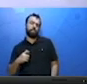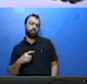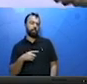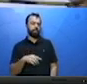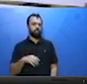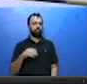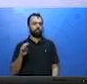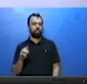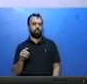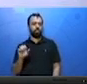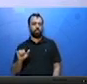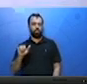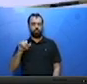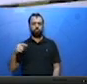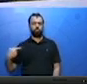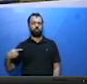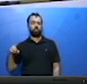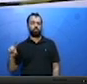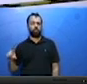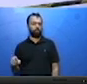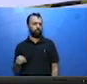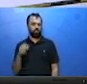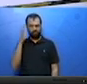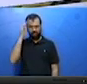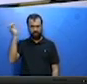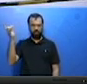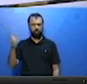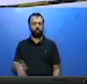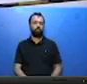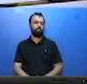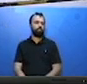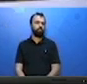y menos o outro elevado ao quadrado. Então não é difícil.